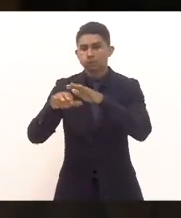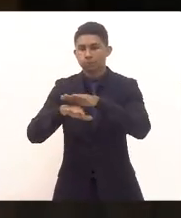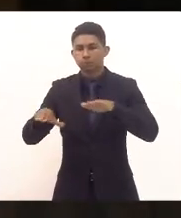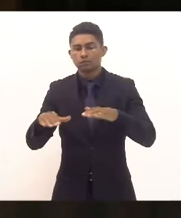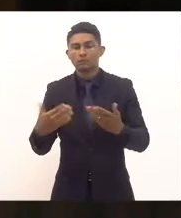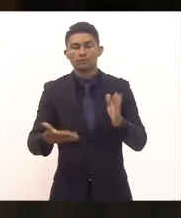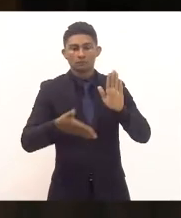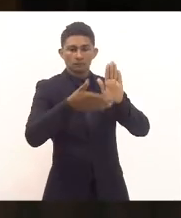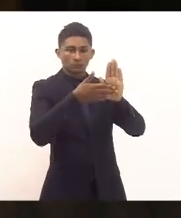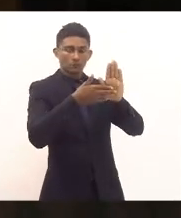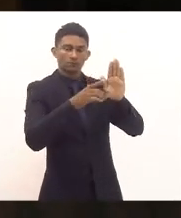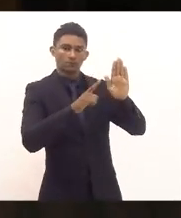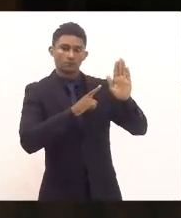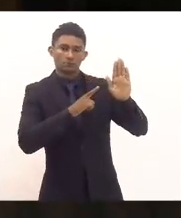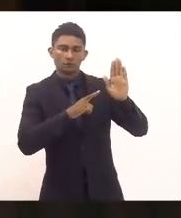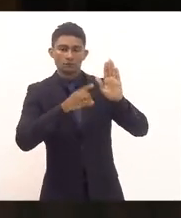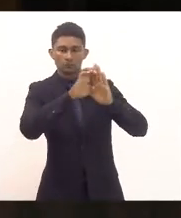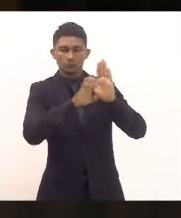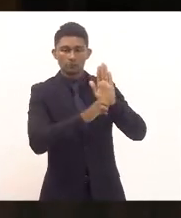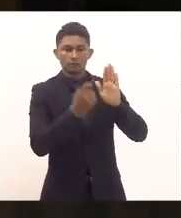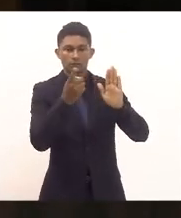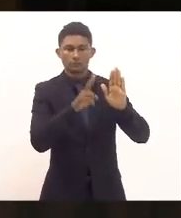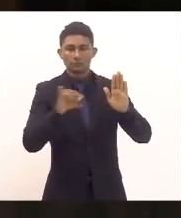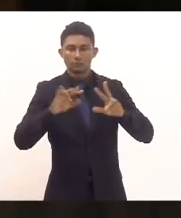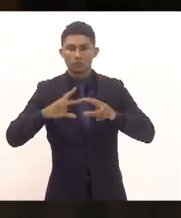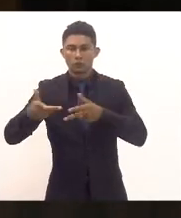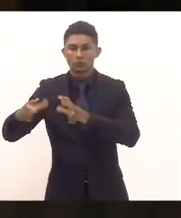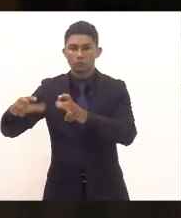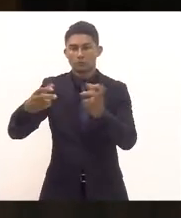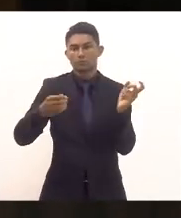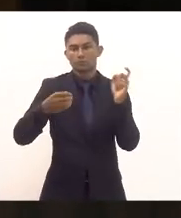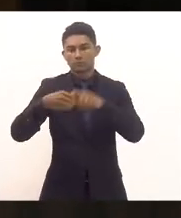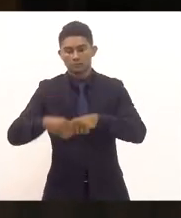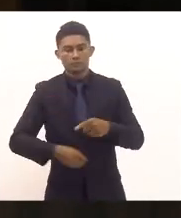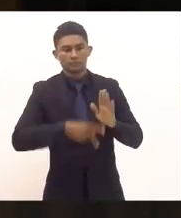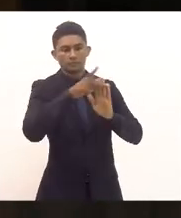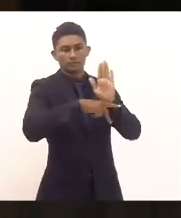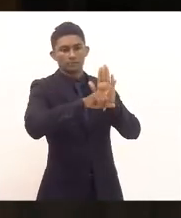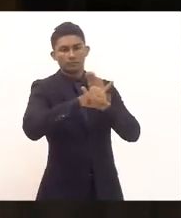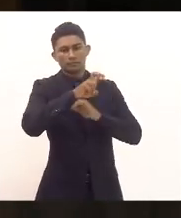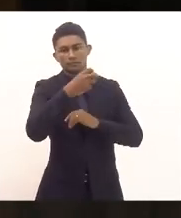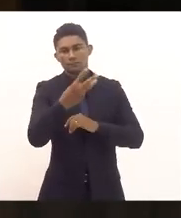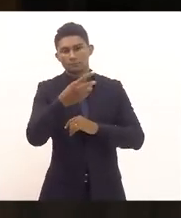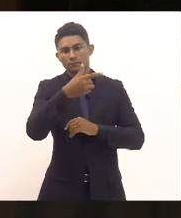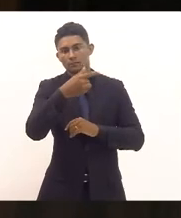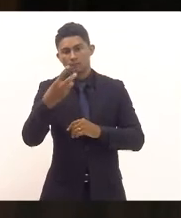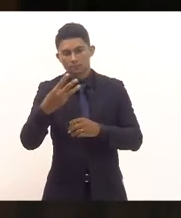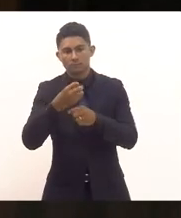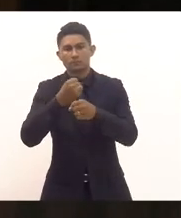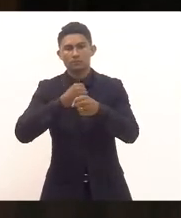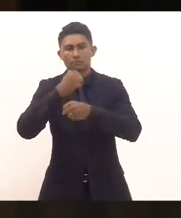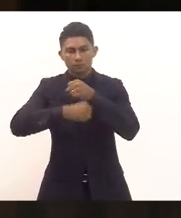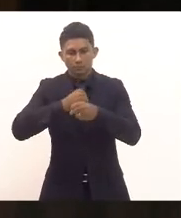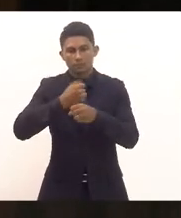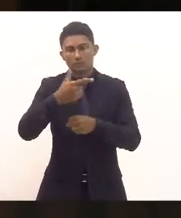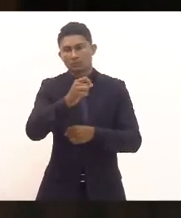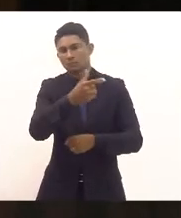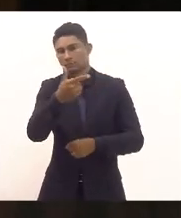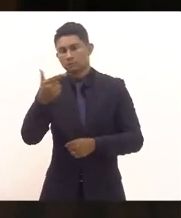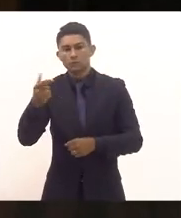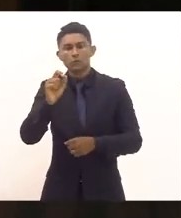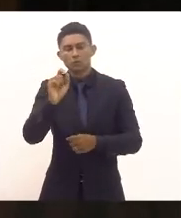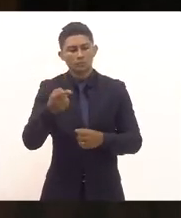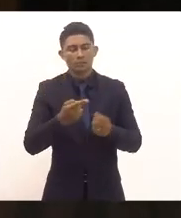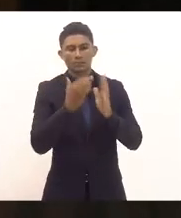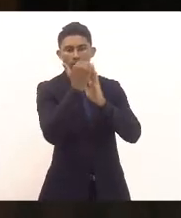da discussão A presente proposta recebeu uma Emenda retorna as comissões projeto de lei 53 23:22 de autoria do deputado Felipe Soares que cria o